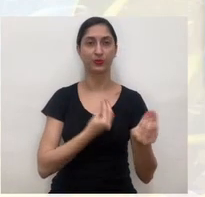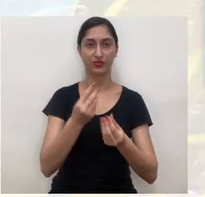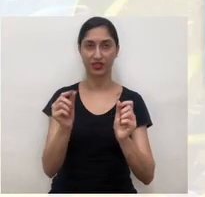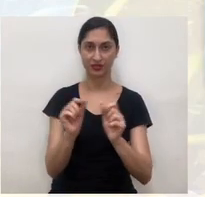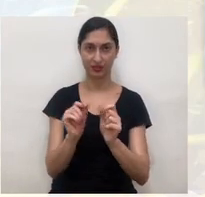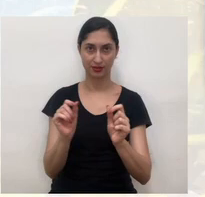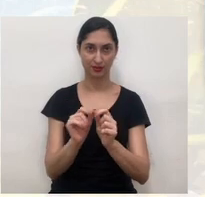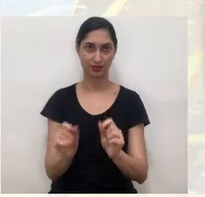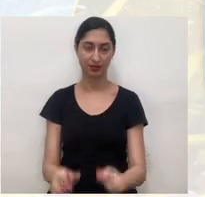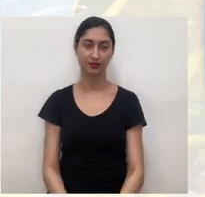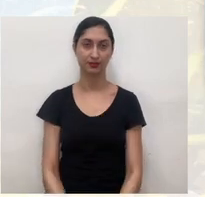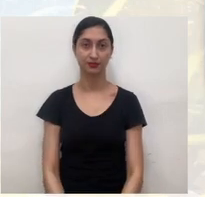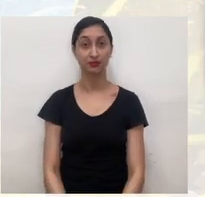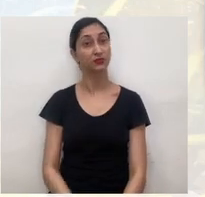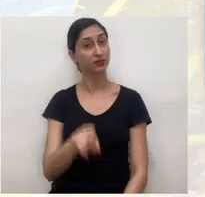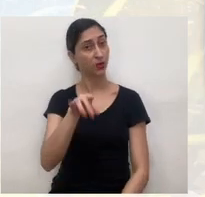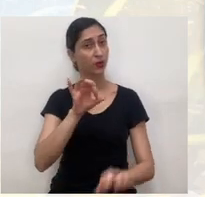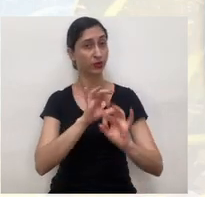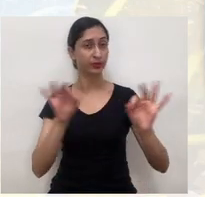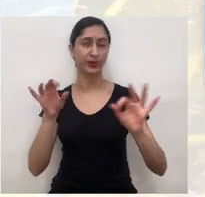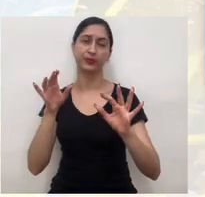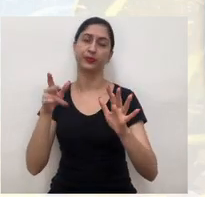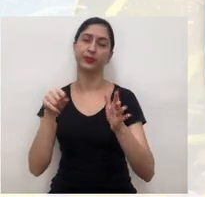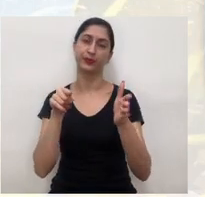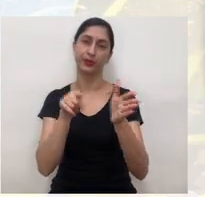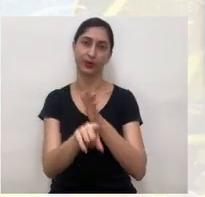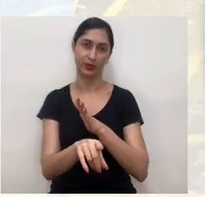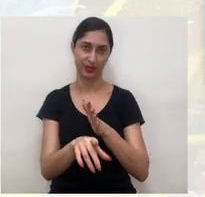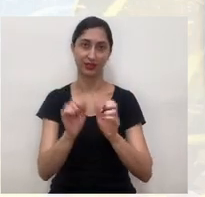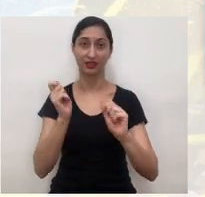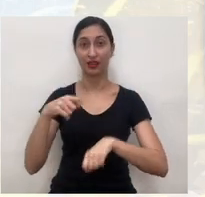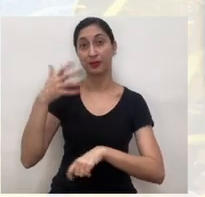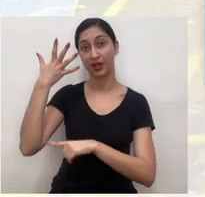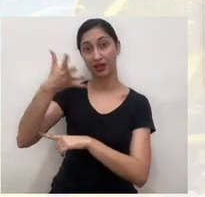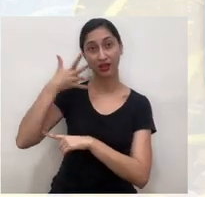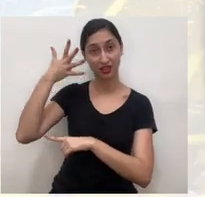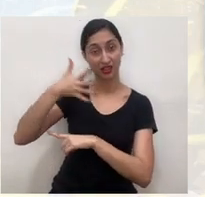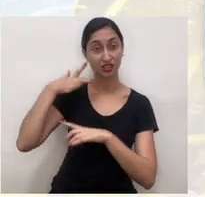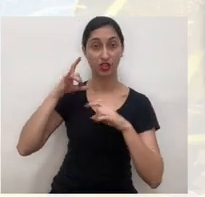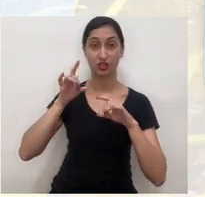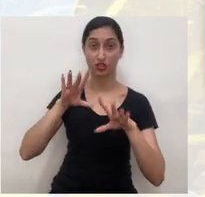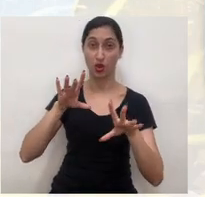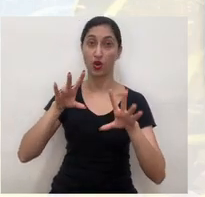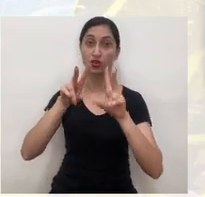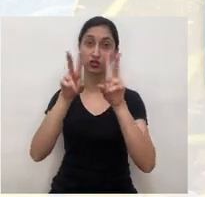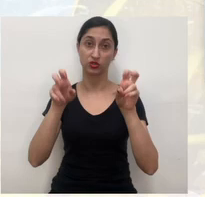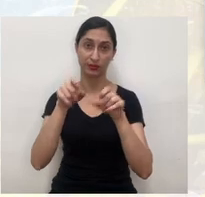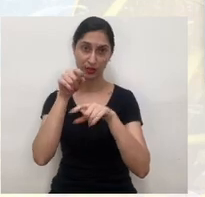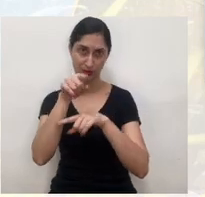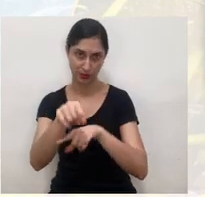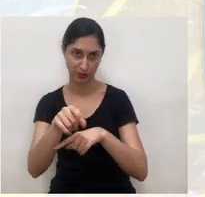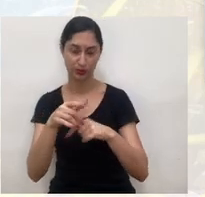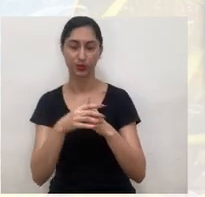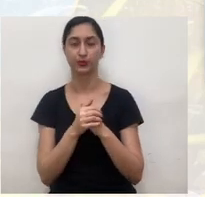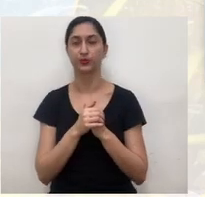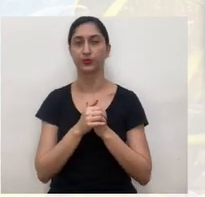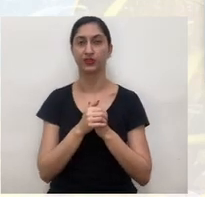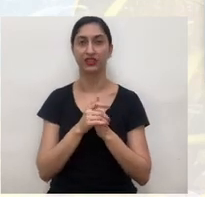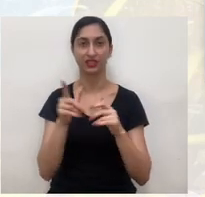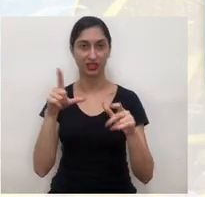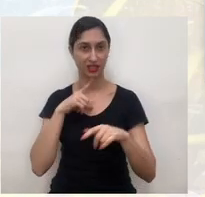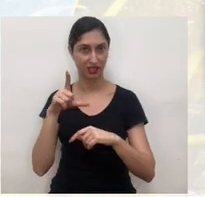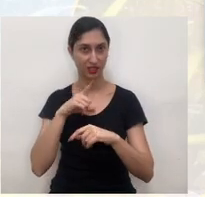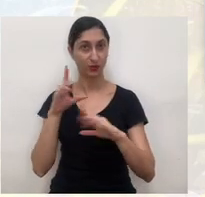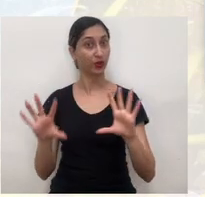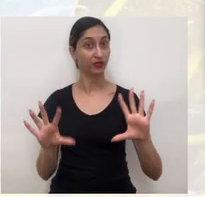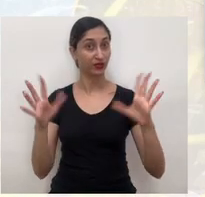porque daria para fazer uma palestra sobre isso. Inclusive, há um evento já